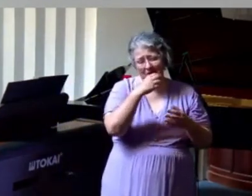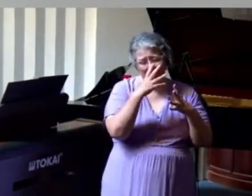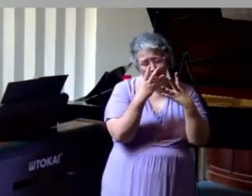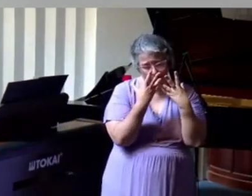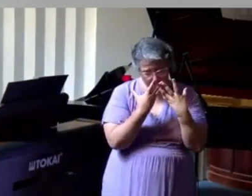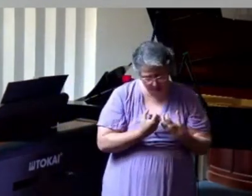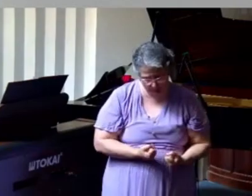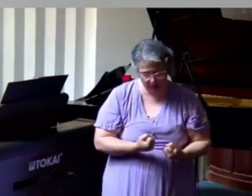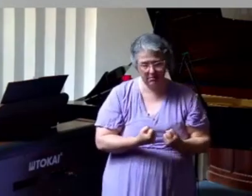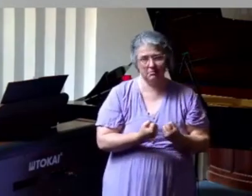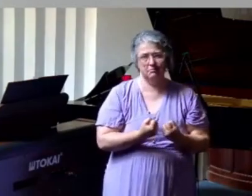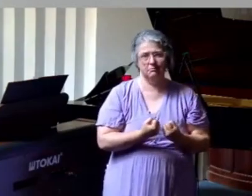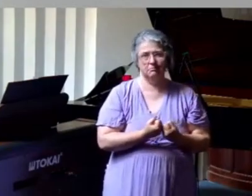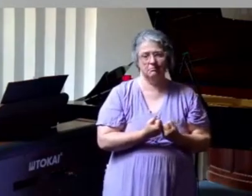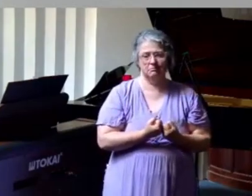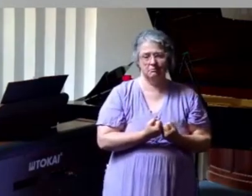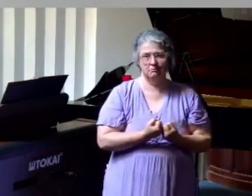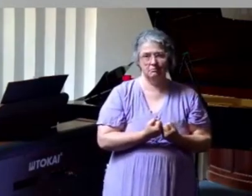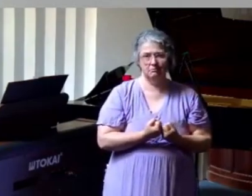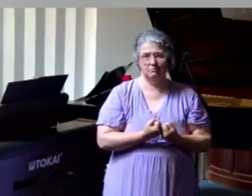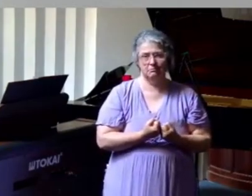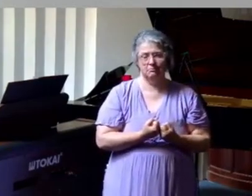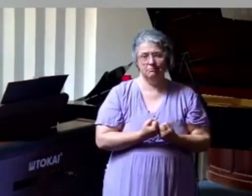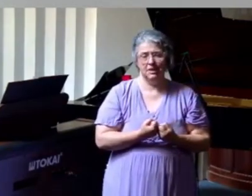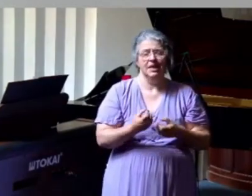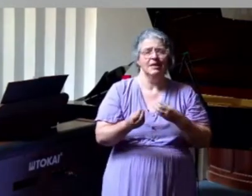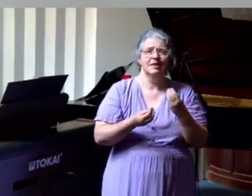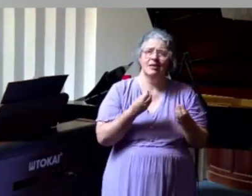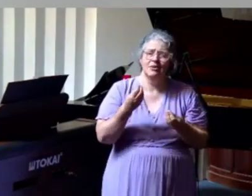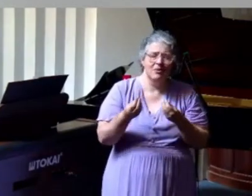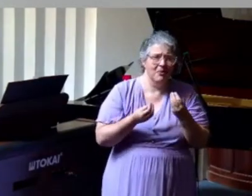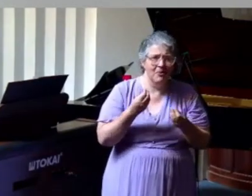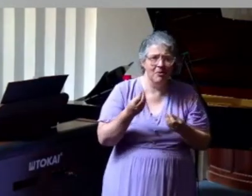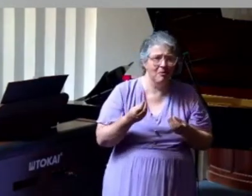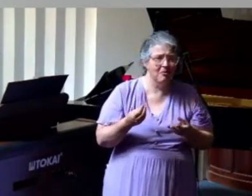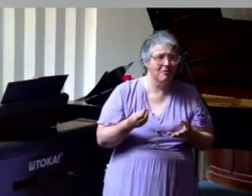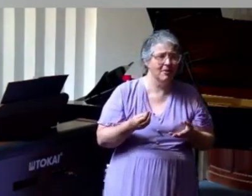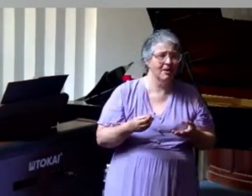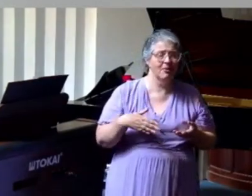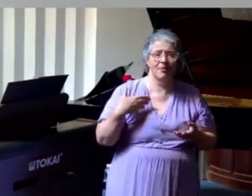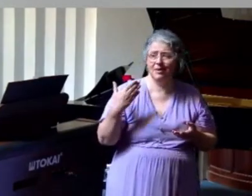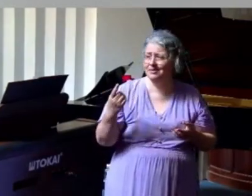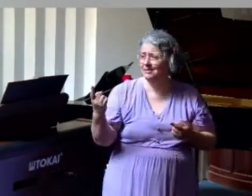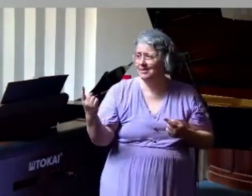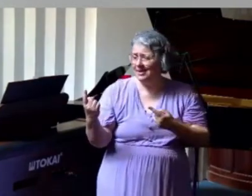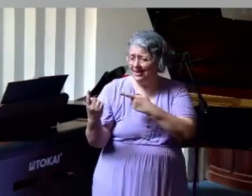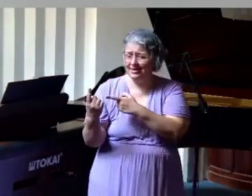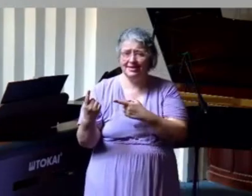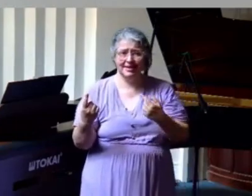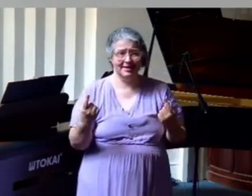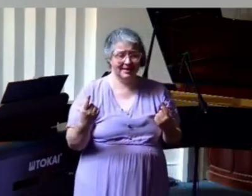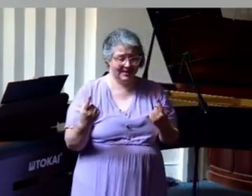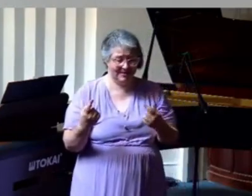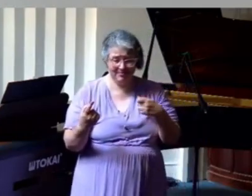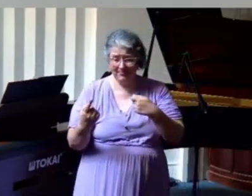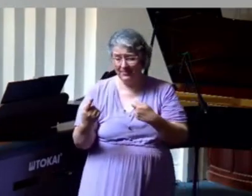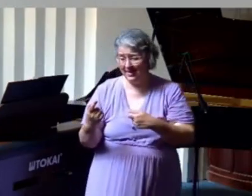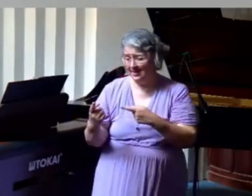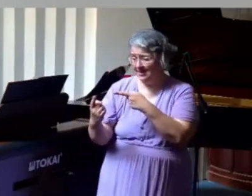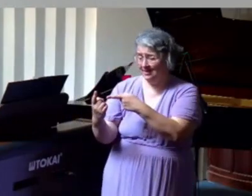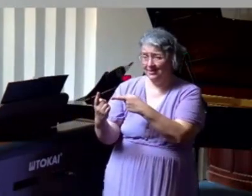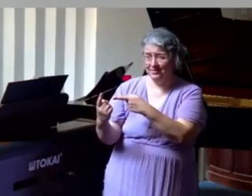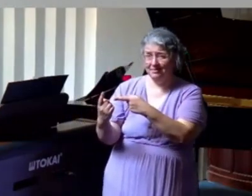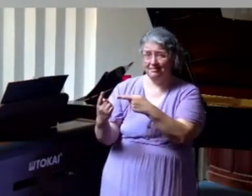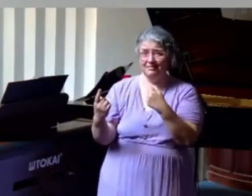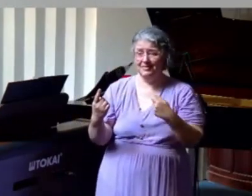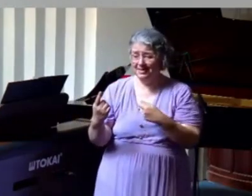faltar, como é que fica a pessoa que dependeu tanto de outra pessoa? É sério isso. A primeira coisa que eu